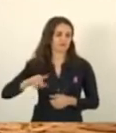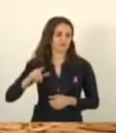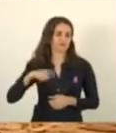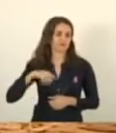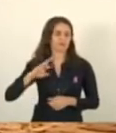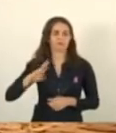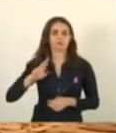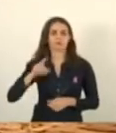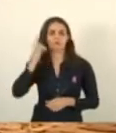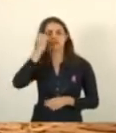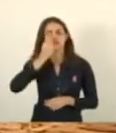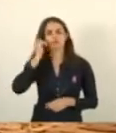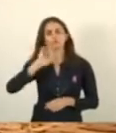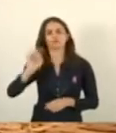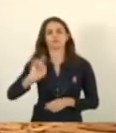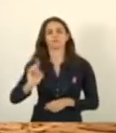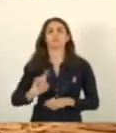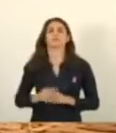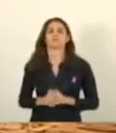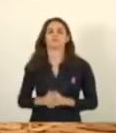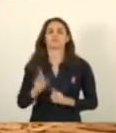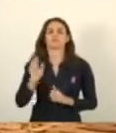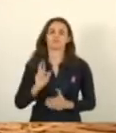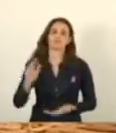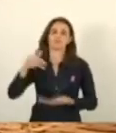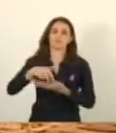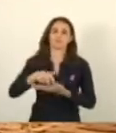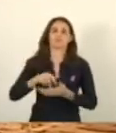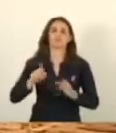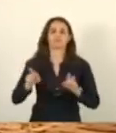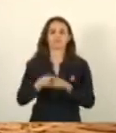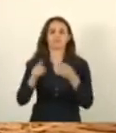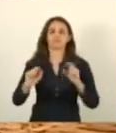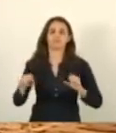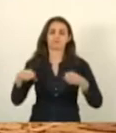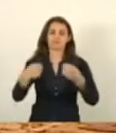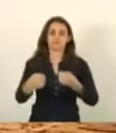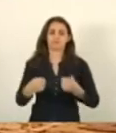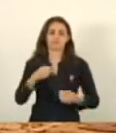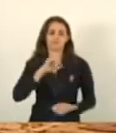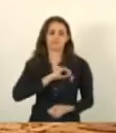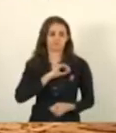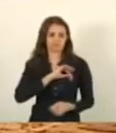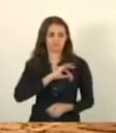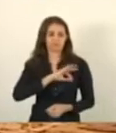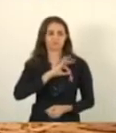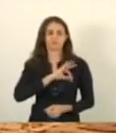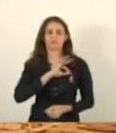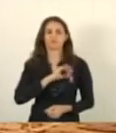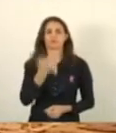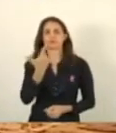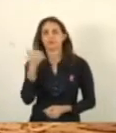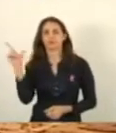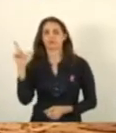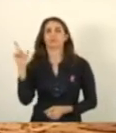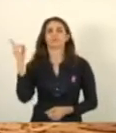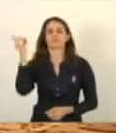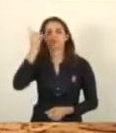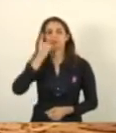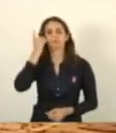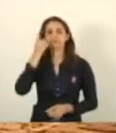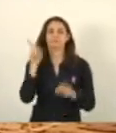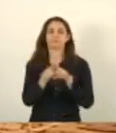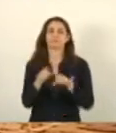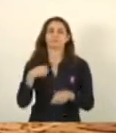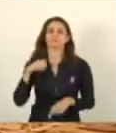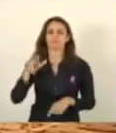também o deputado Torino Marques sempre subindo essa tribuna, fazendo a defesa das nossas polícias e todos os outros deputados. E nunca